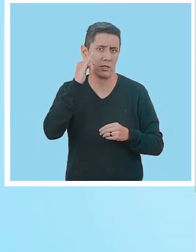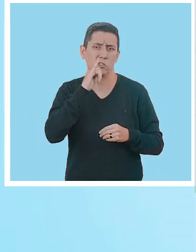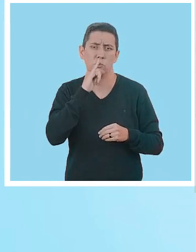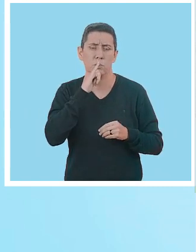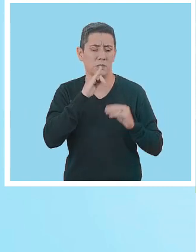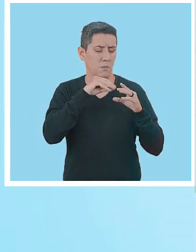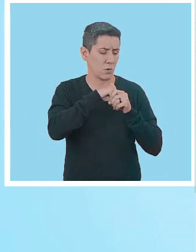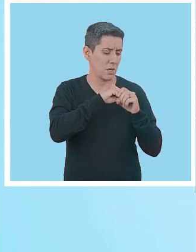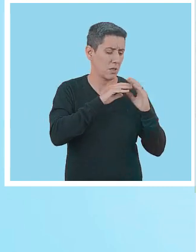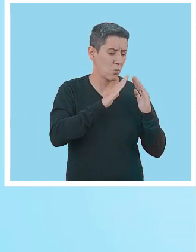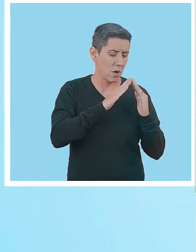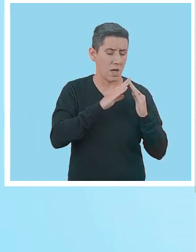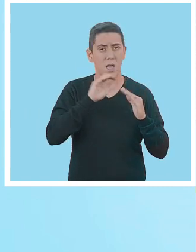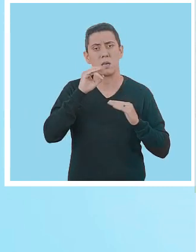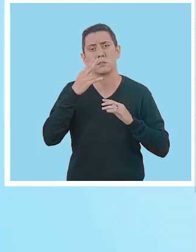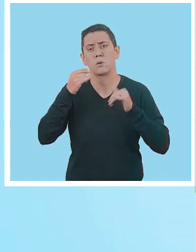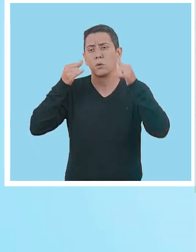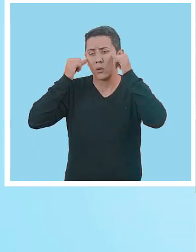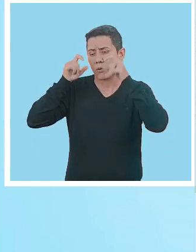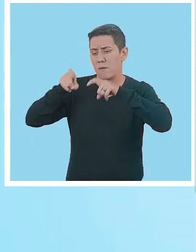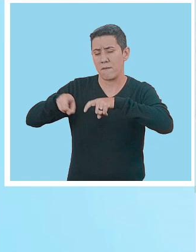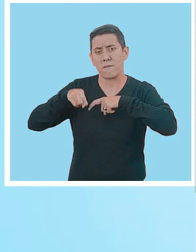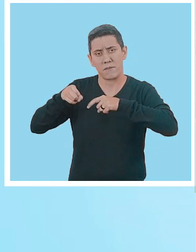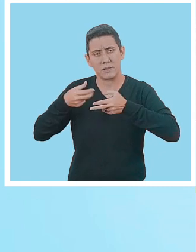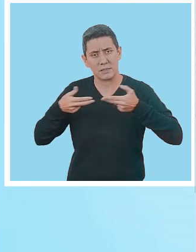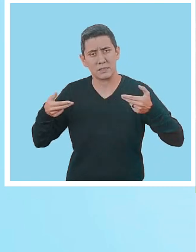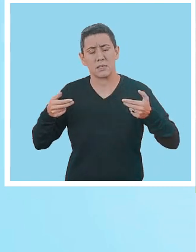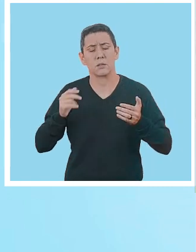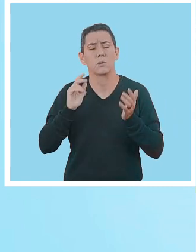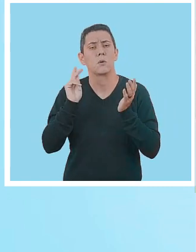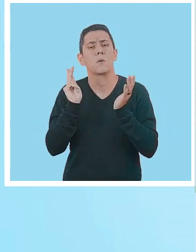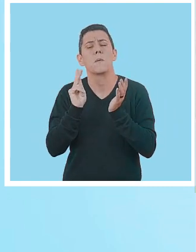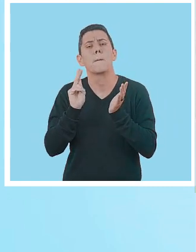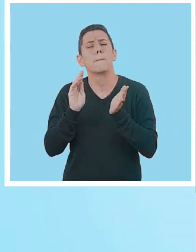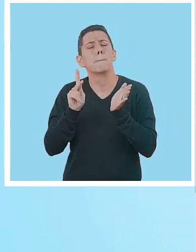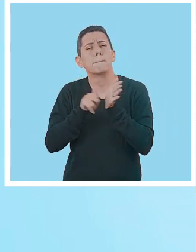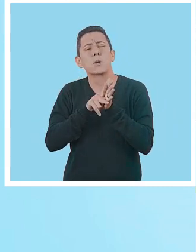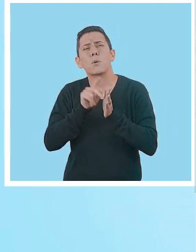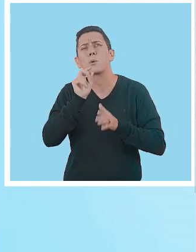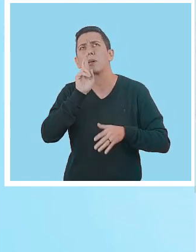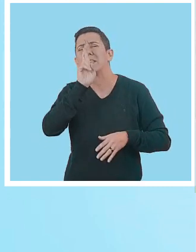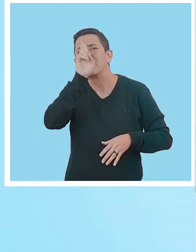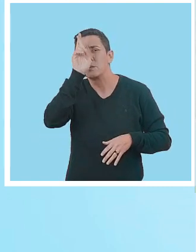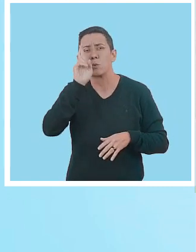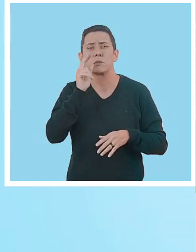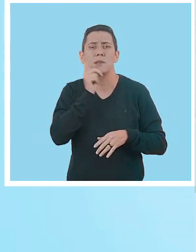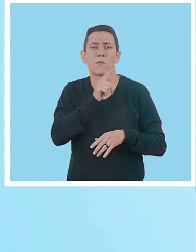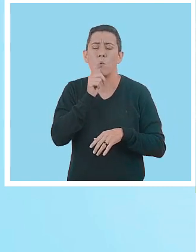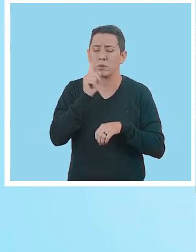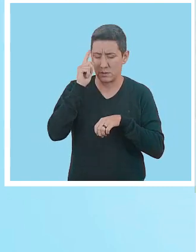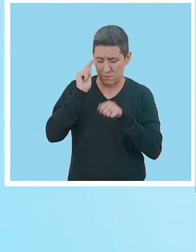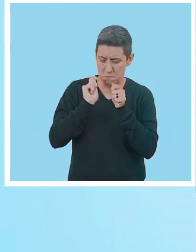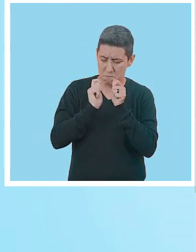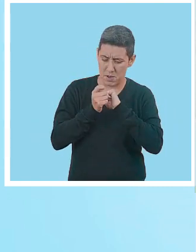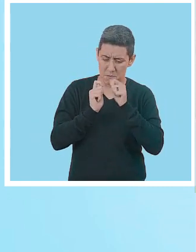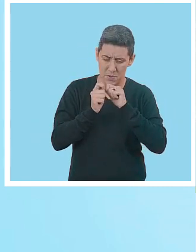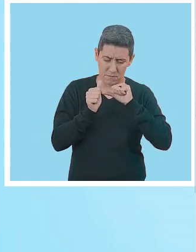grandes fazendas que é um inversor fotovoltaico inversor ele é responsável por adequar